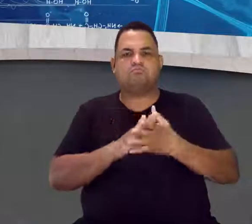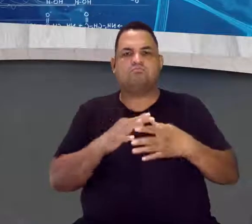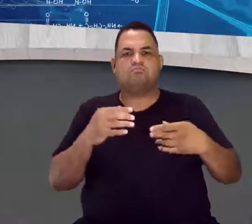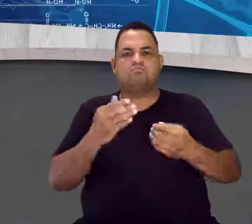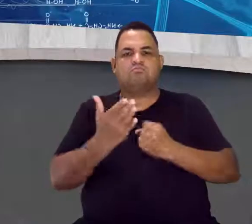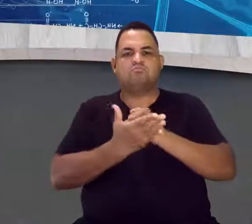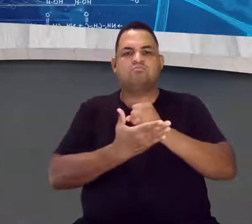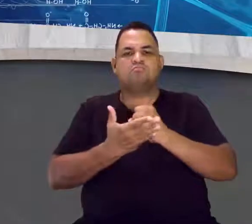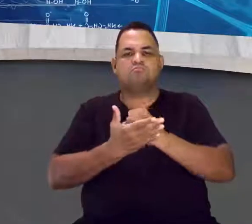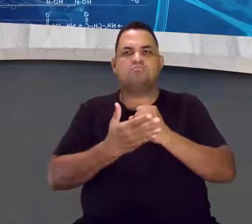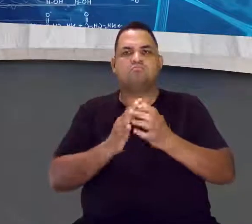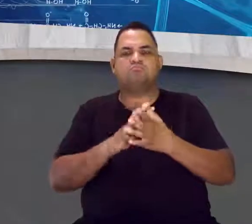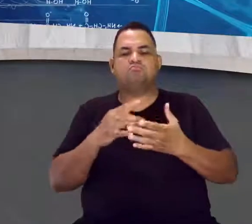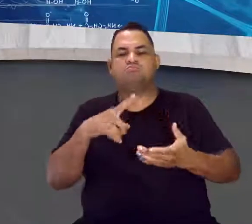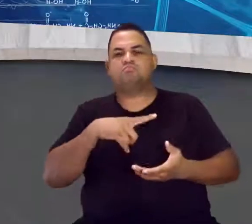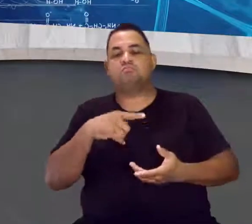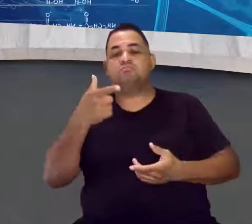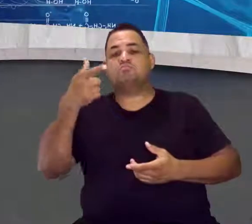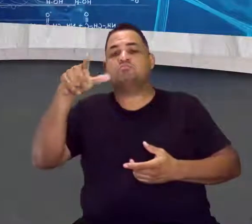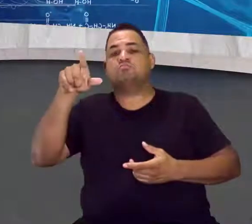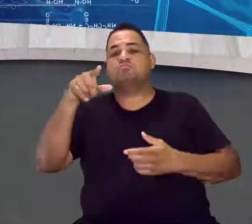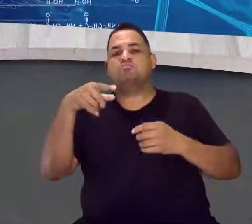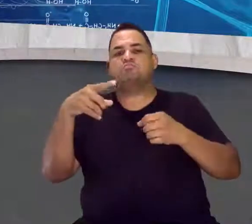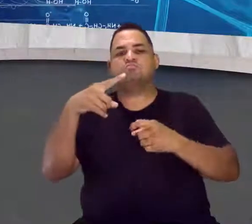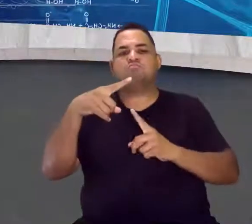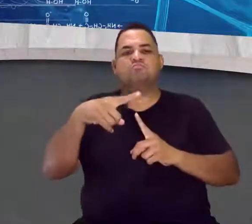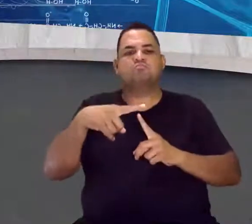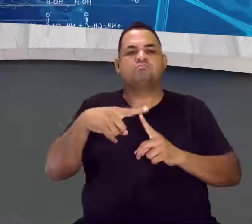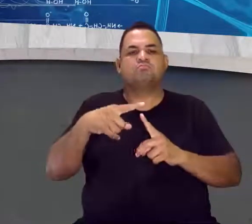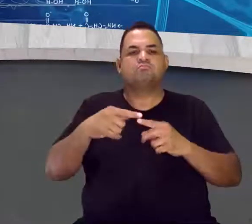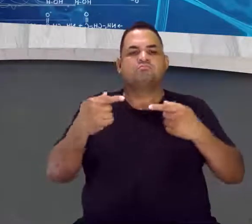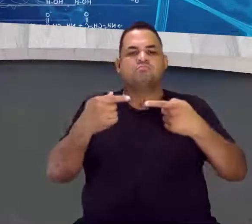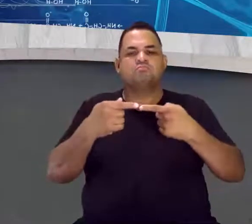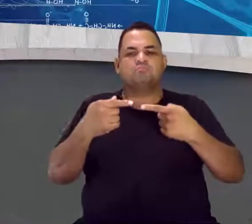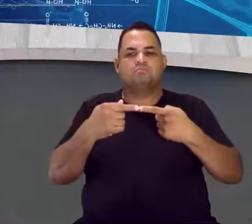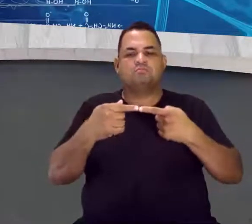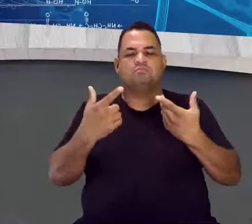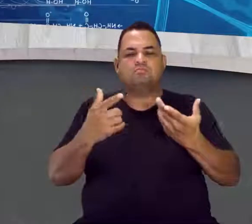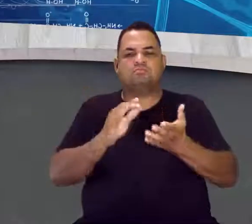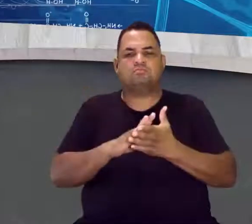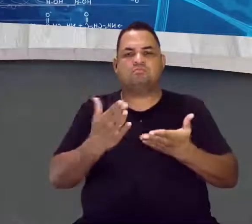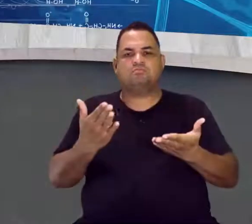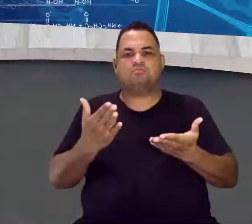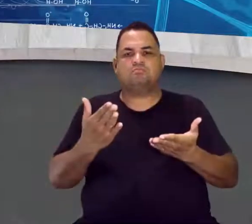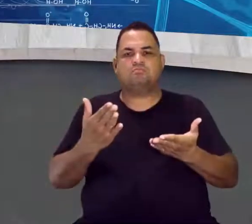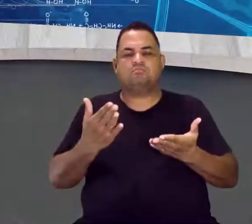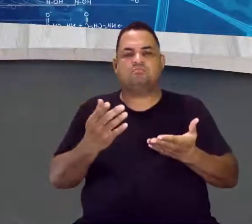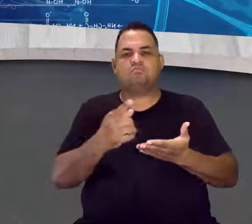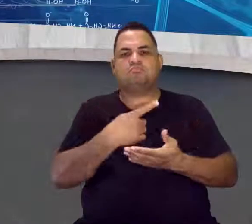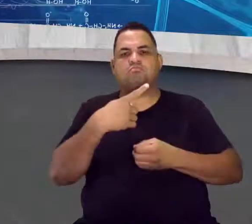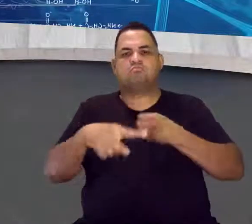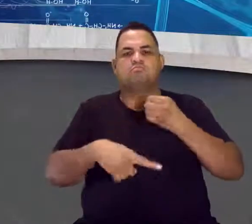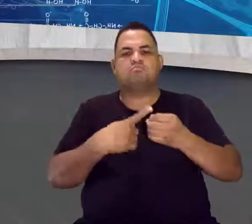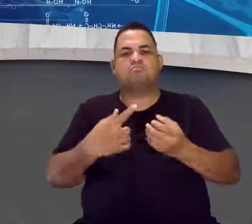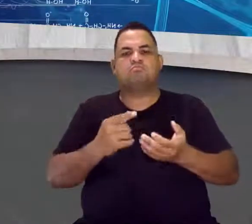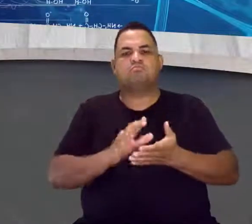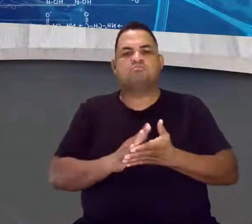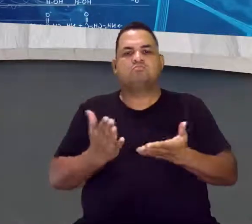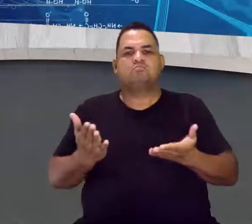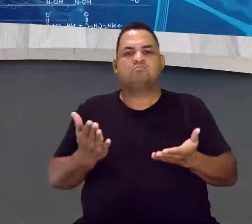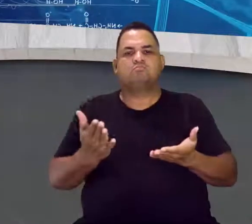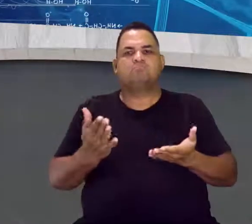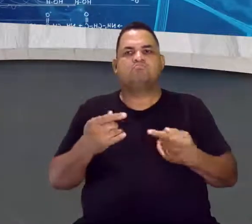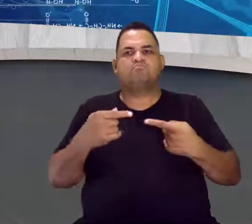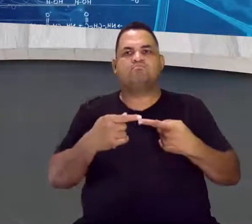por outro tipo de ligação. Nos ácidos a gente vê lá que a maioria, boa parte deles vão